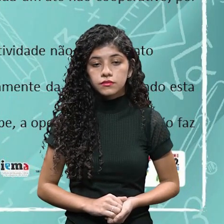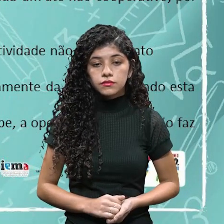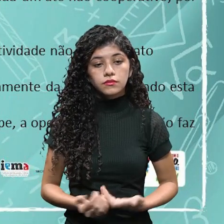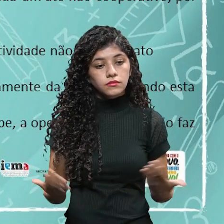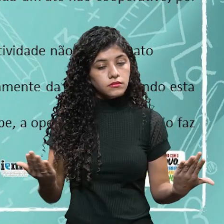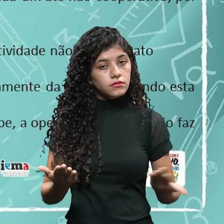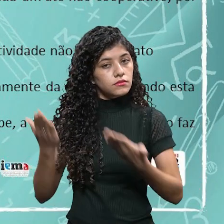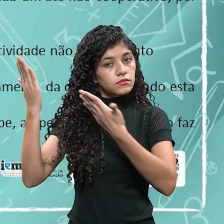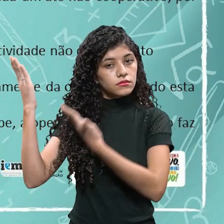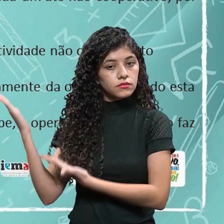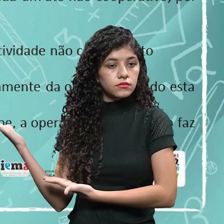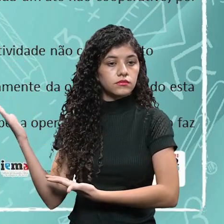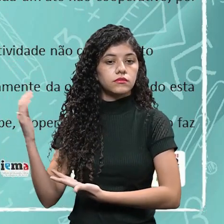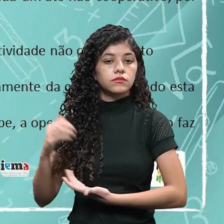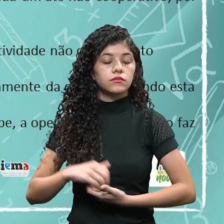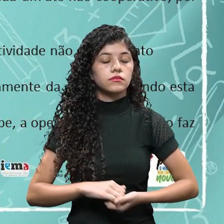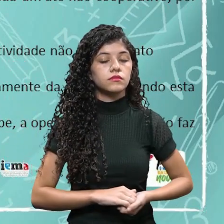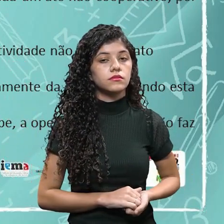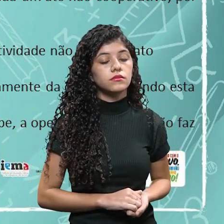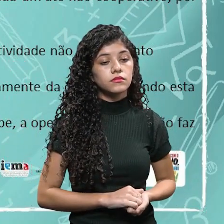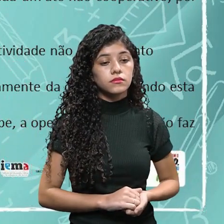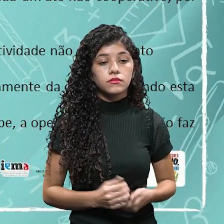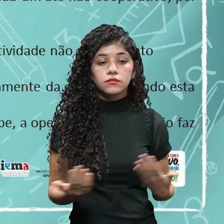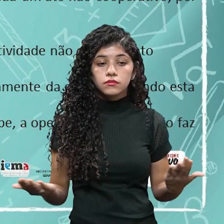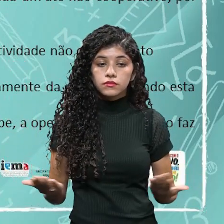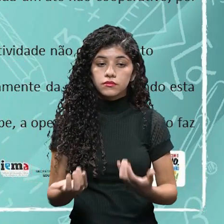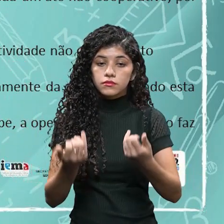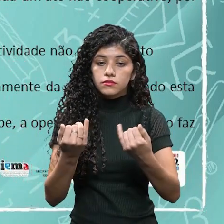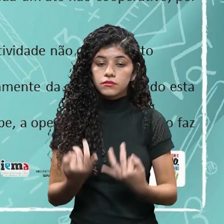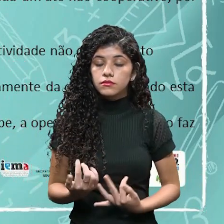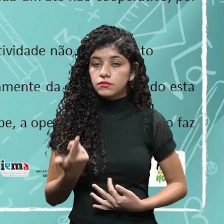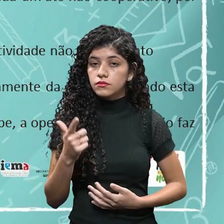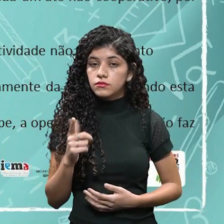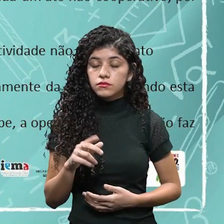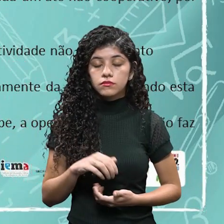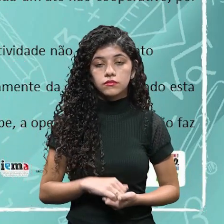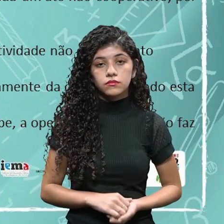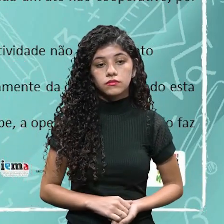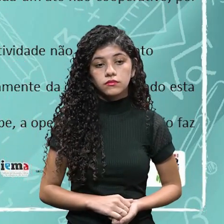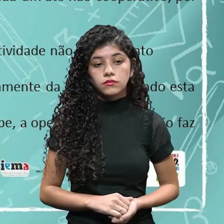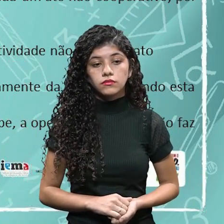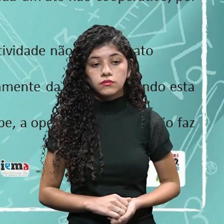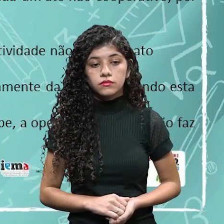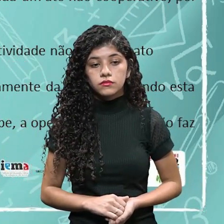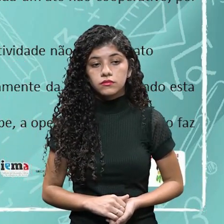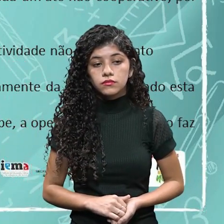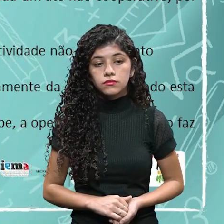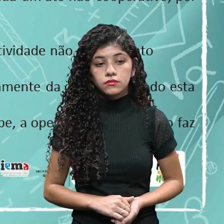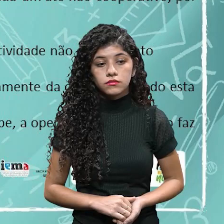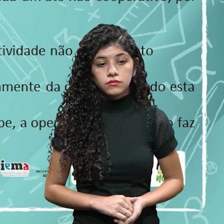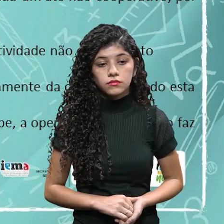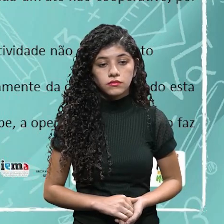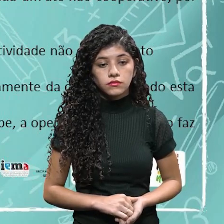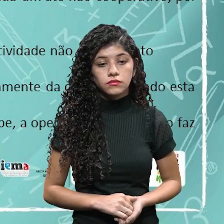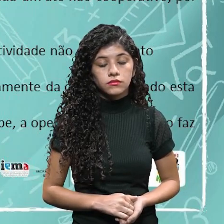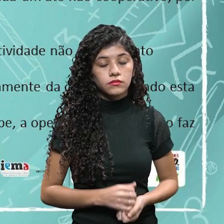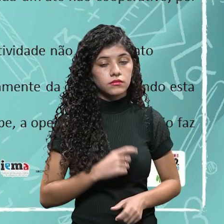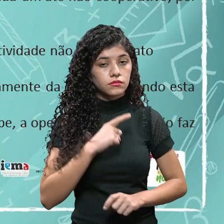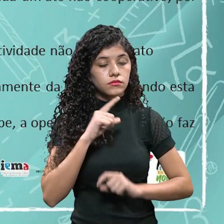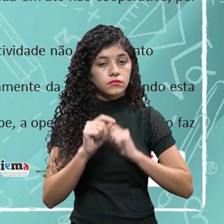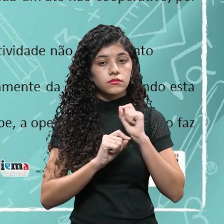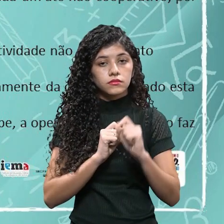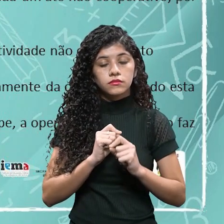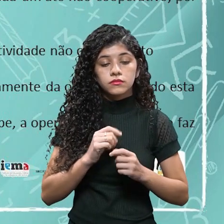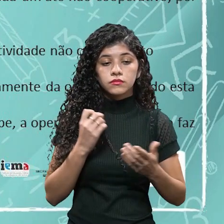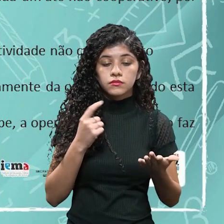cooperativos, né? Ainda falando, nós temos aqui os não cooperativos. Os atos não cooperativos são aqueles